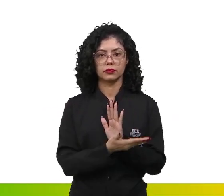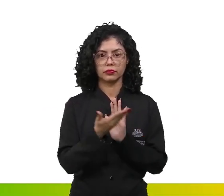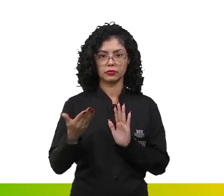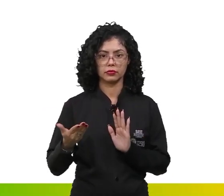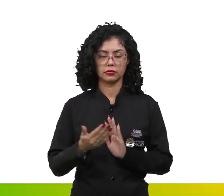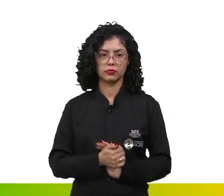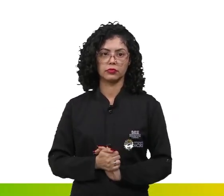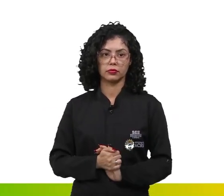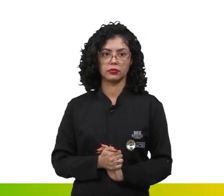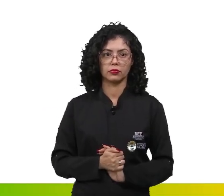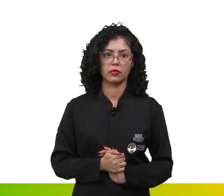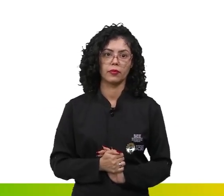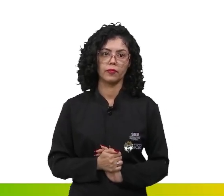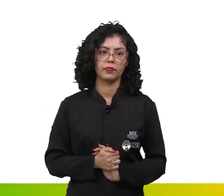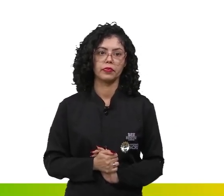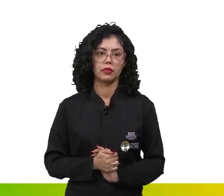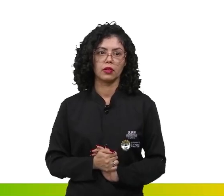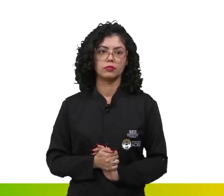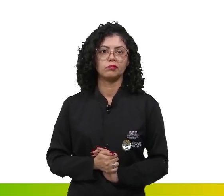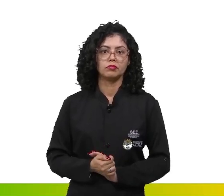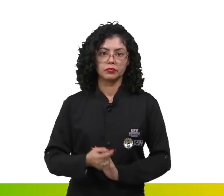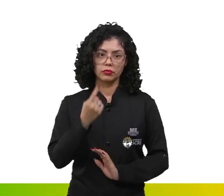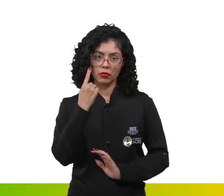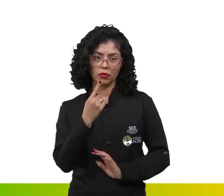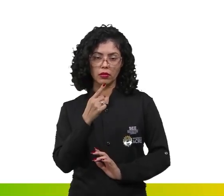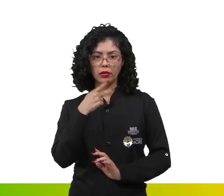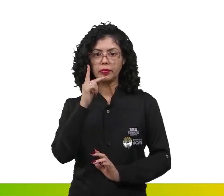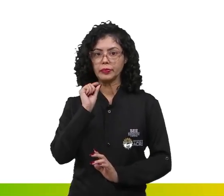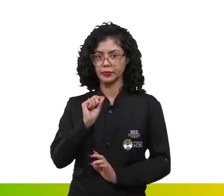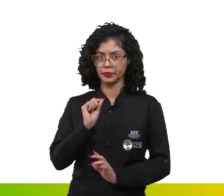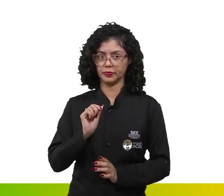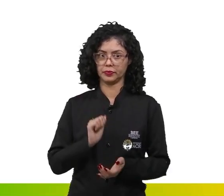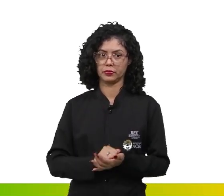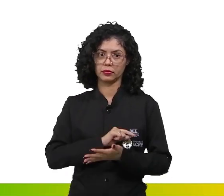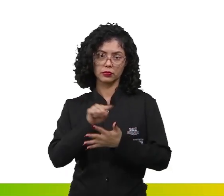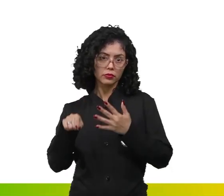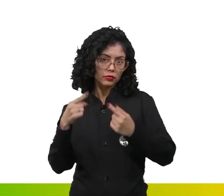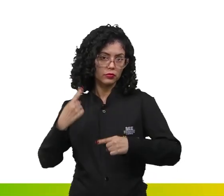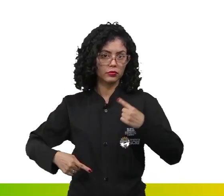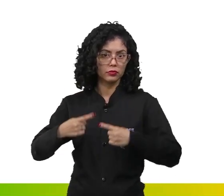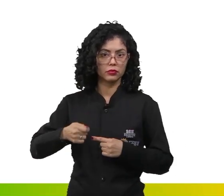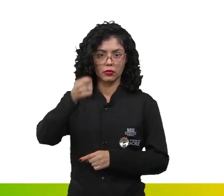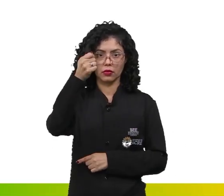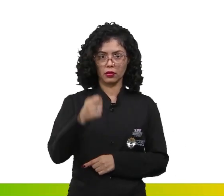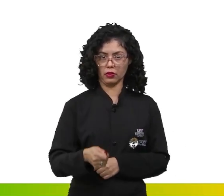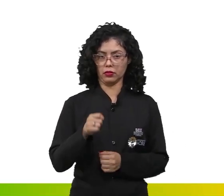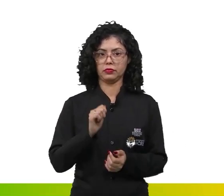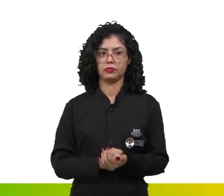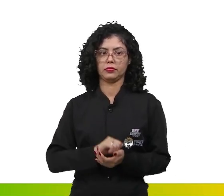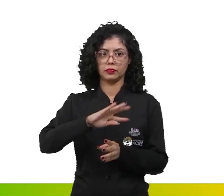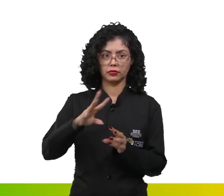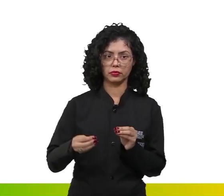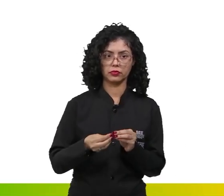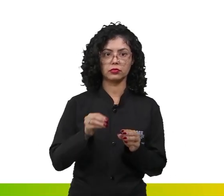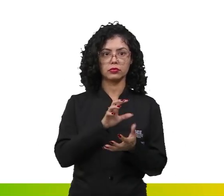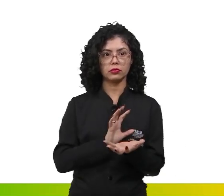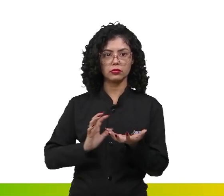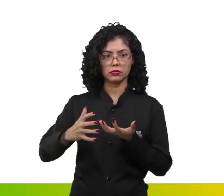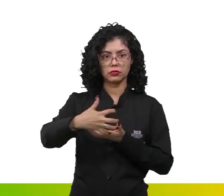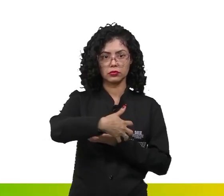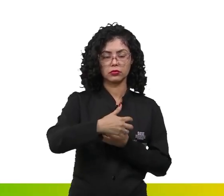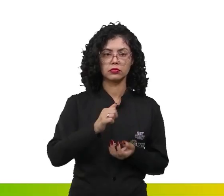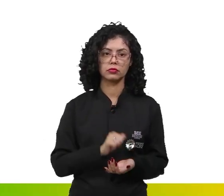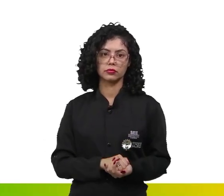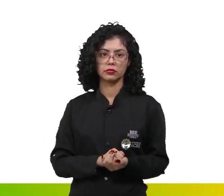nossa aula. A questão de número 1 diz o seguinte: várias políticas ditatoriais foram implantadas no